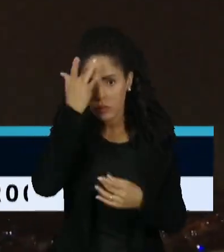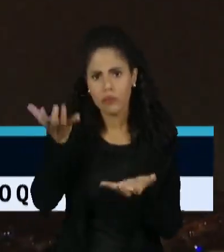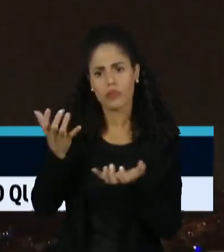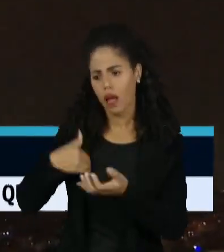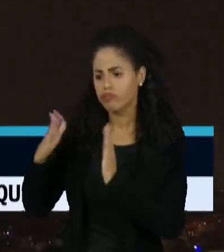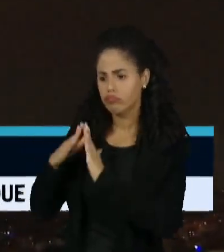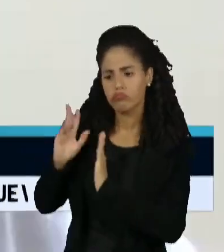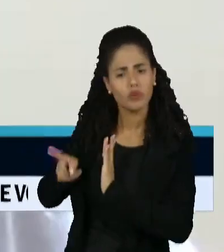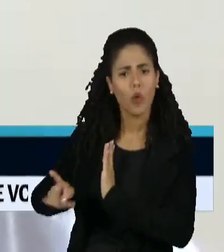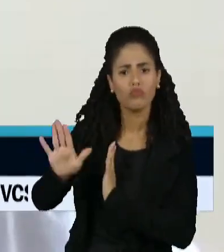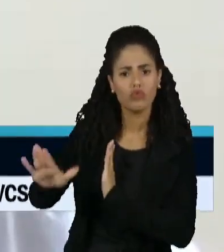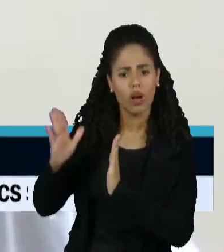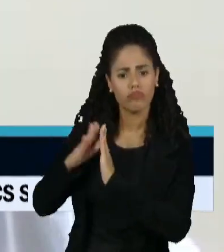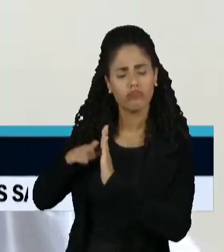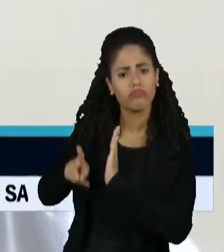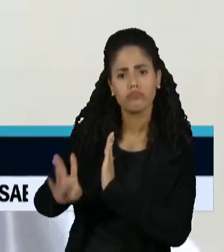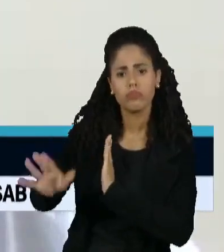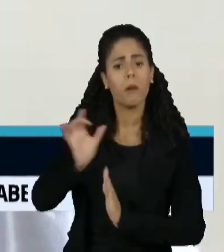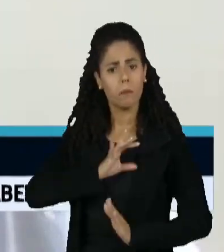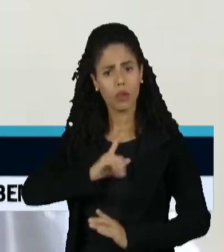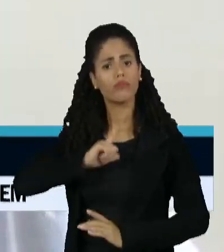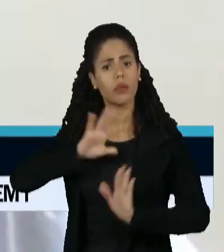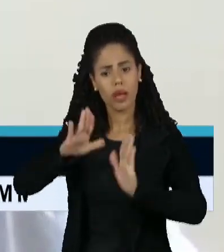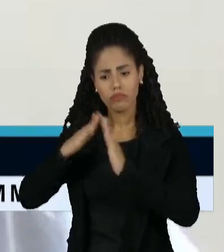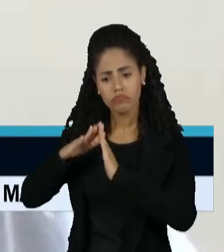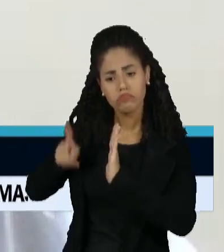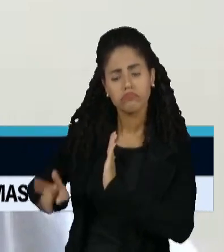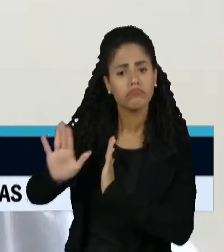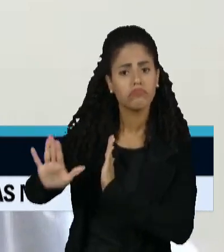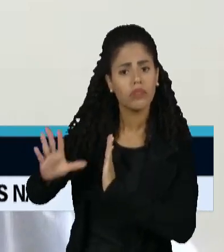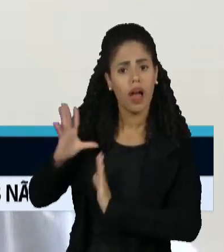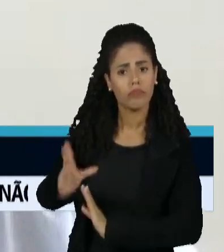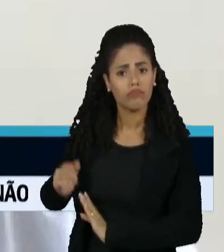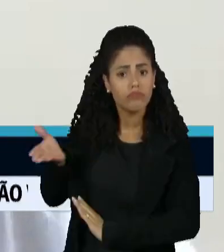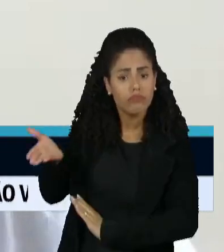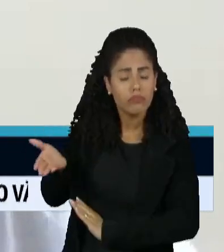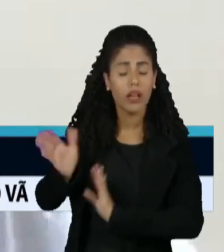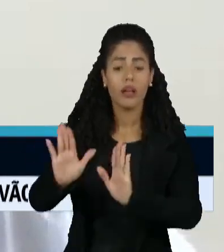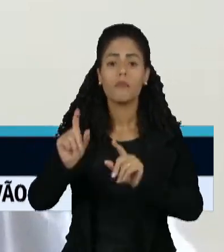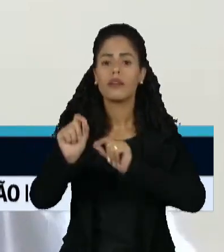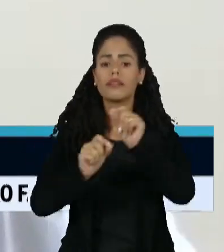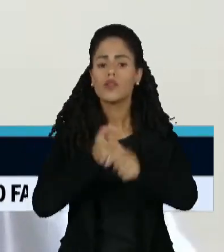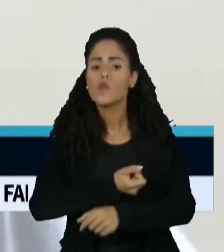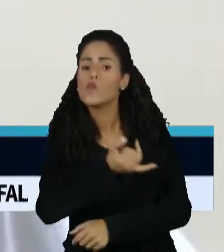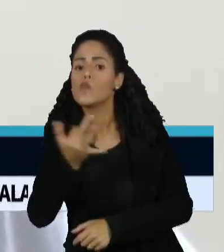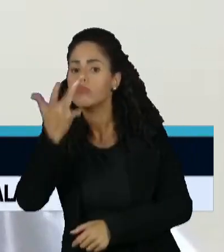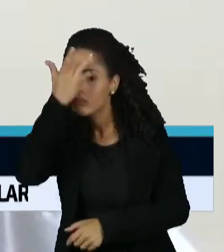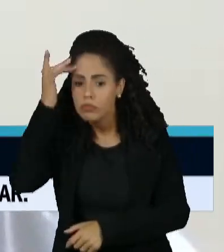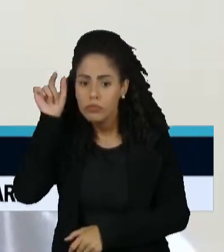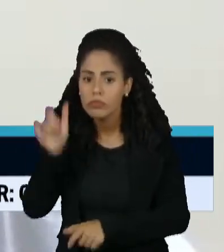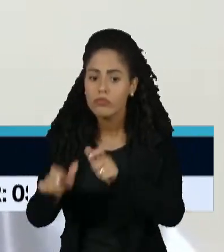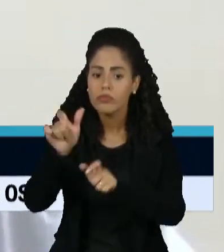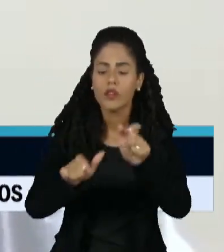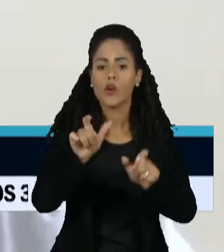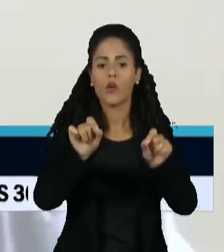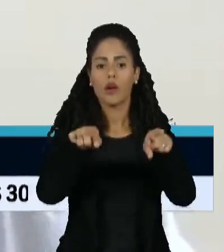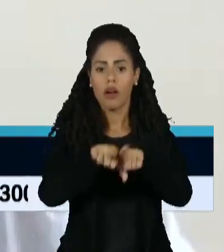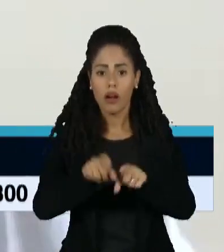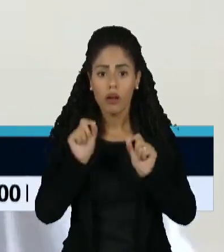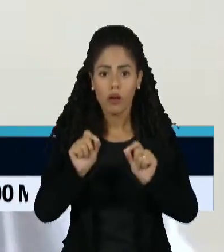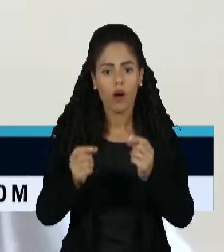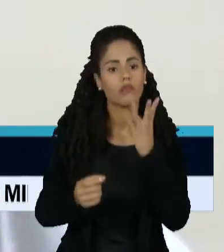ficar. Muitos deles temem de sair de lá e não poder voltar. Afinal de contas, Israel adota uma política